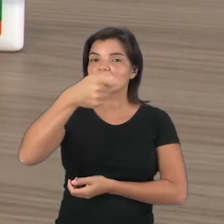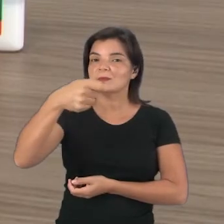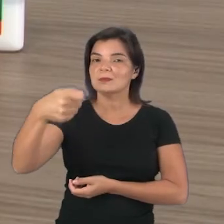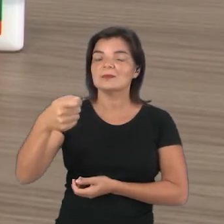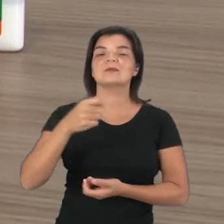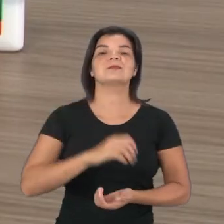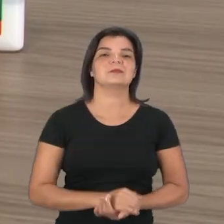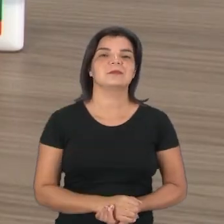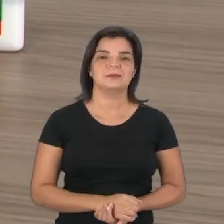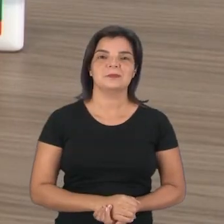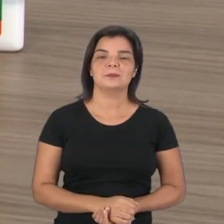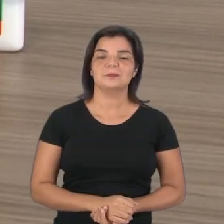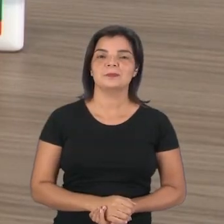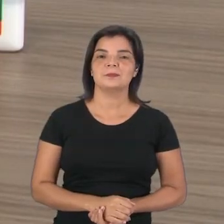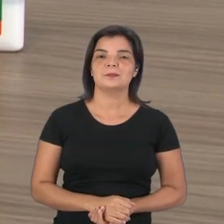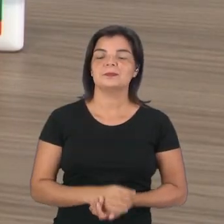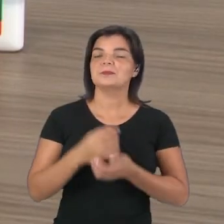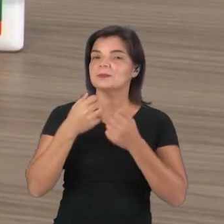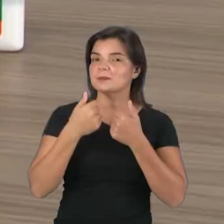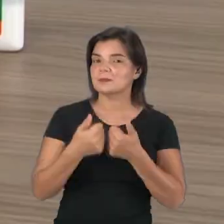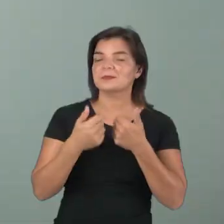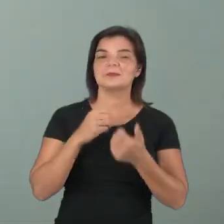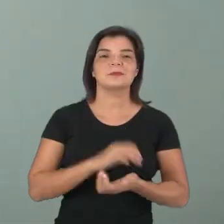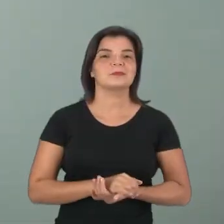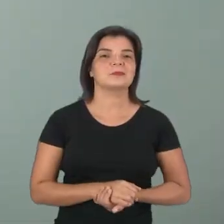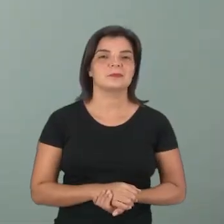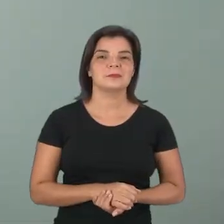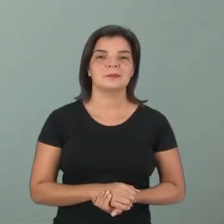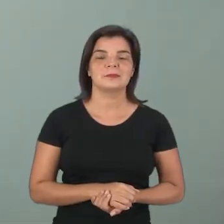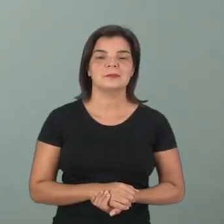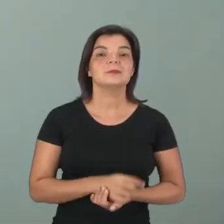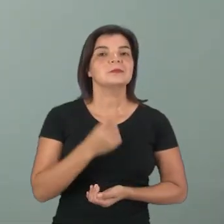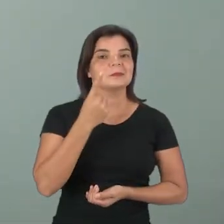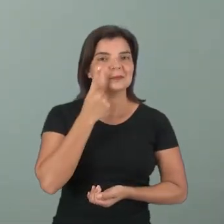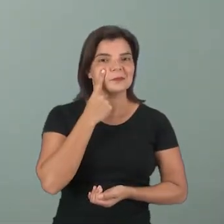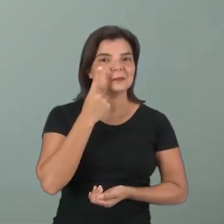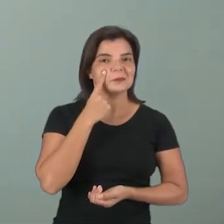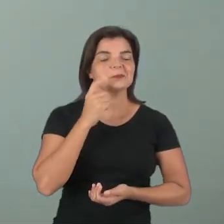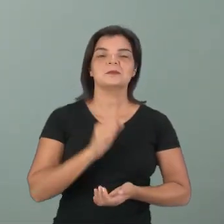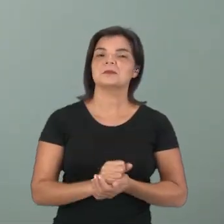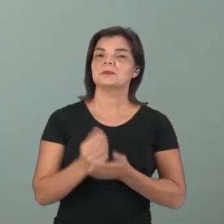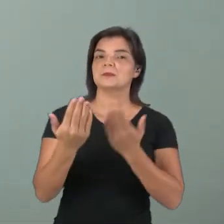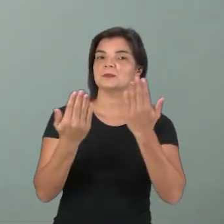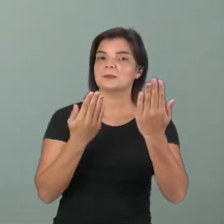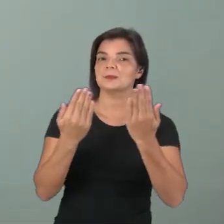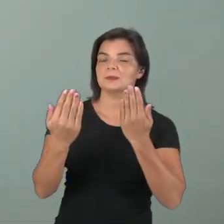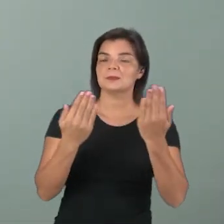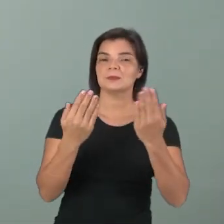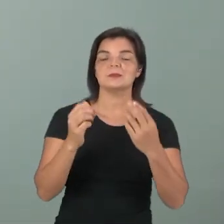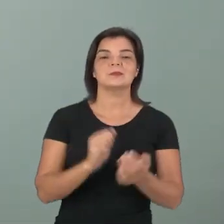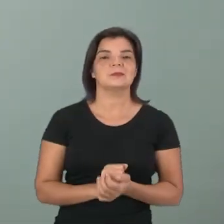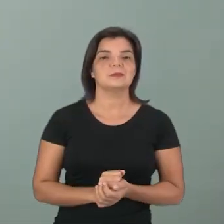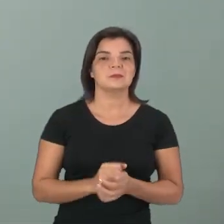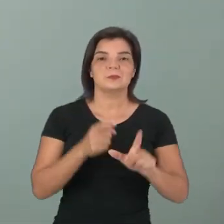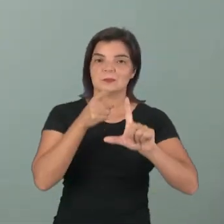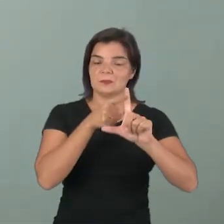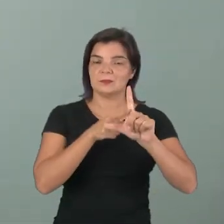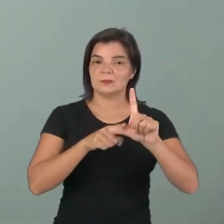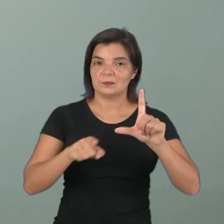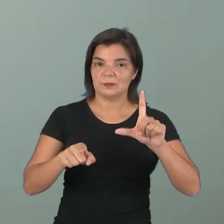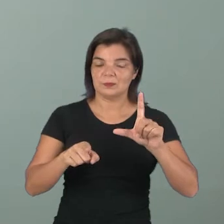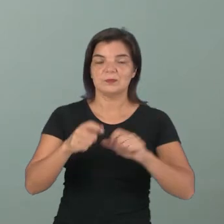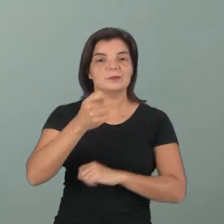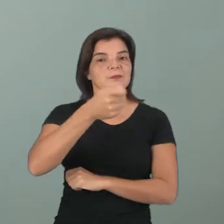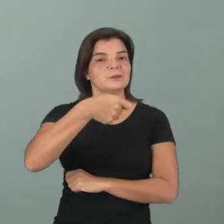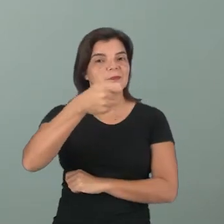o pincel. Muito bem. Viram? Nós comparamos a régua e